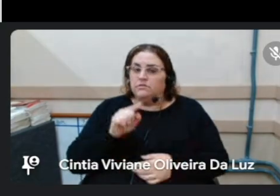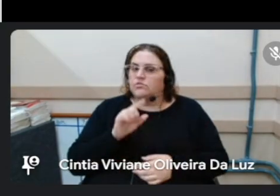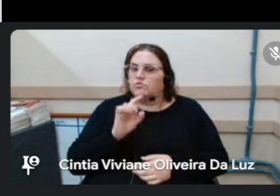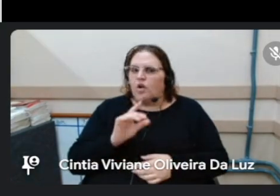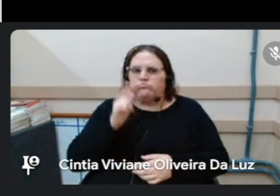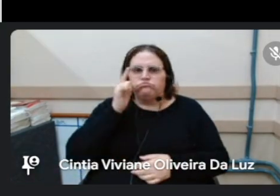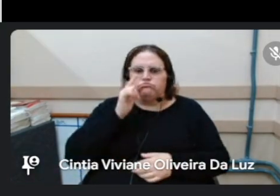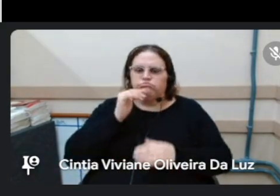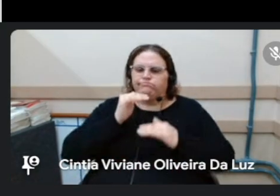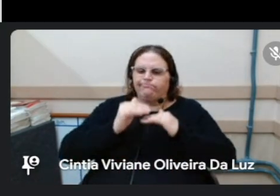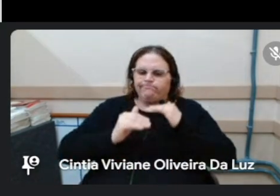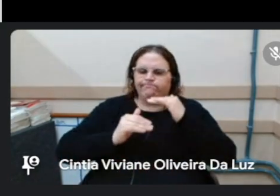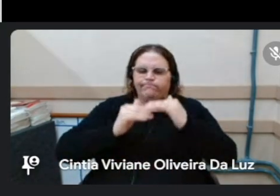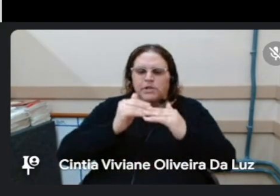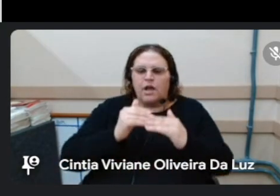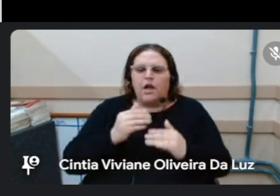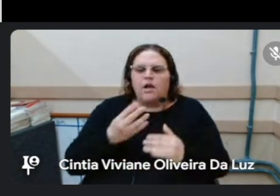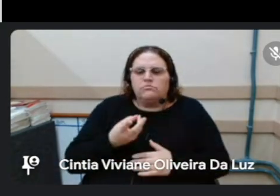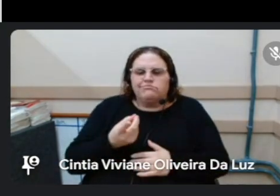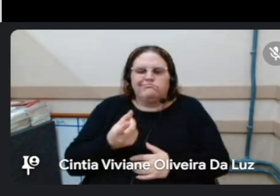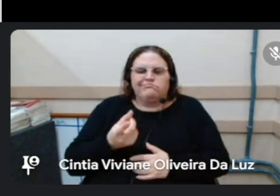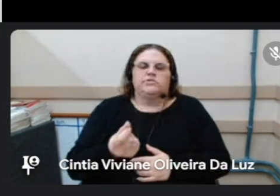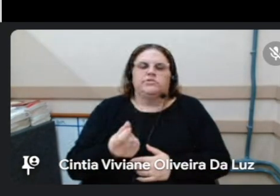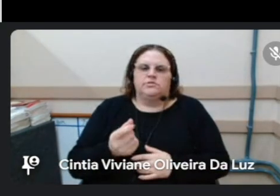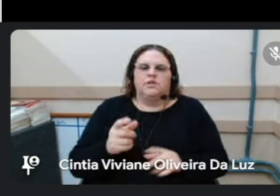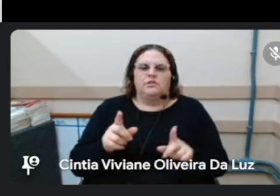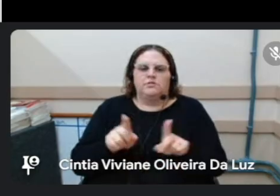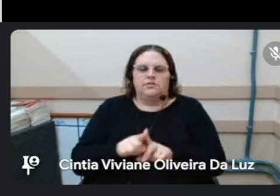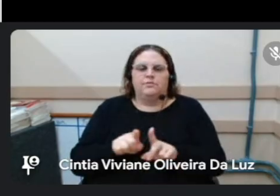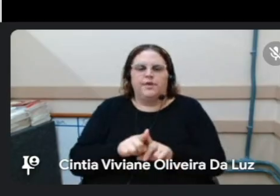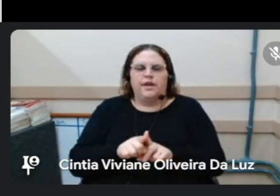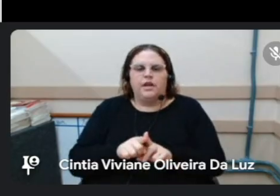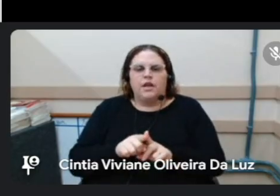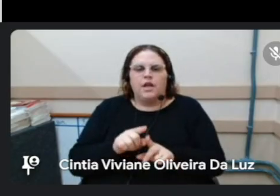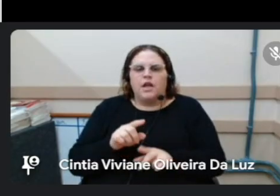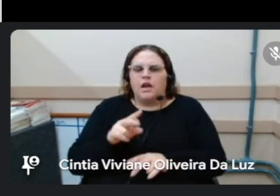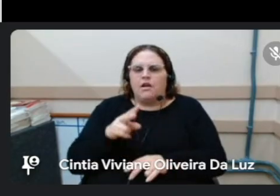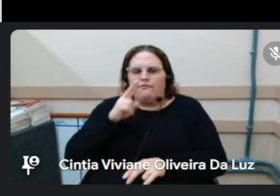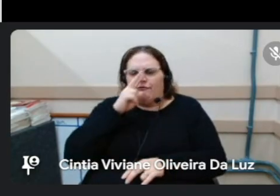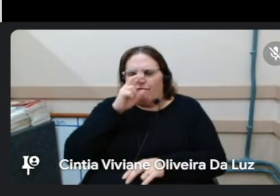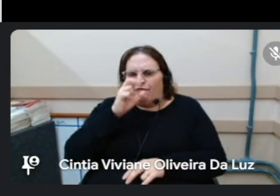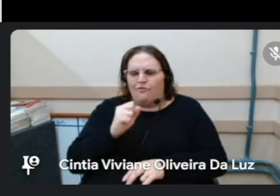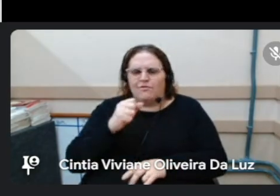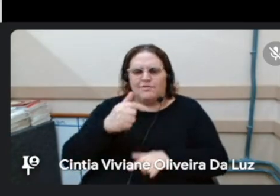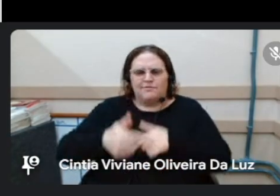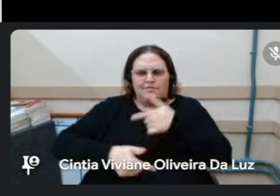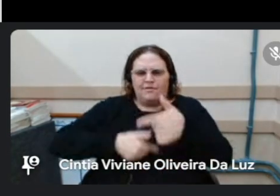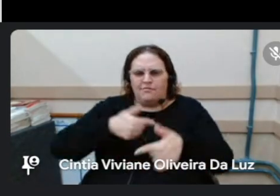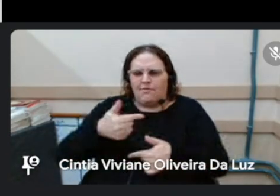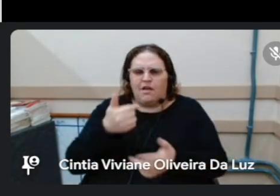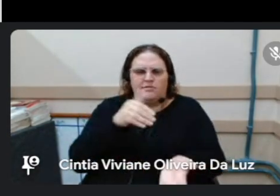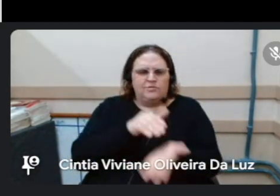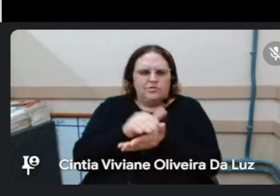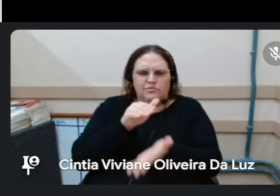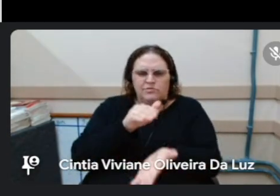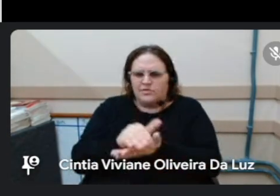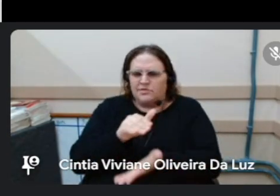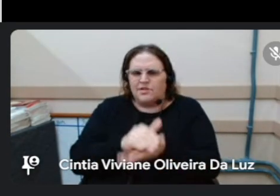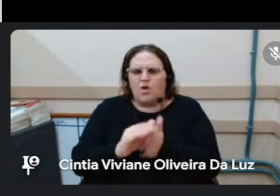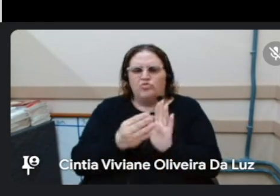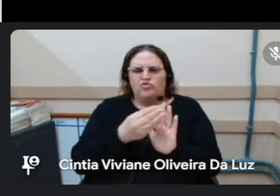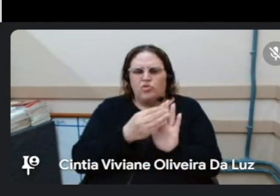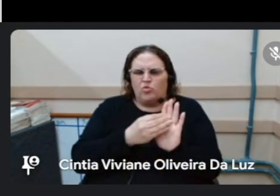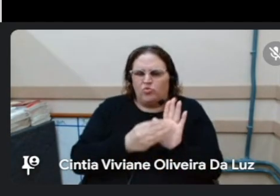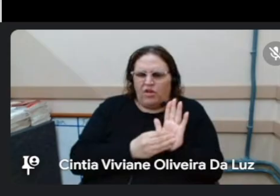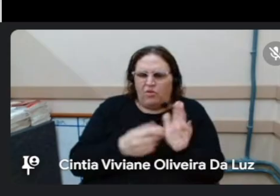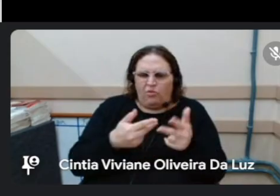o volume e e e a intensidade do trabalho de produção de conteúdo é é